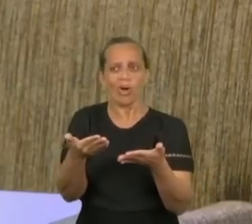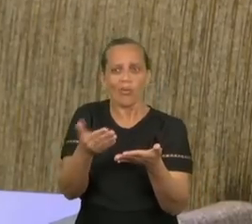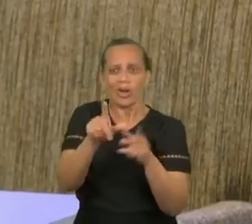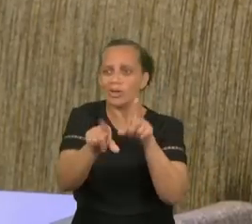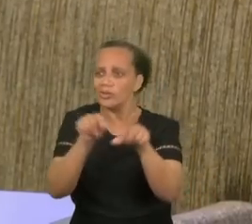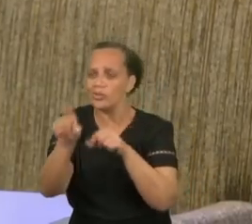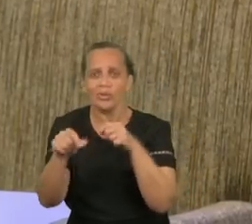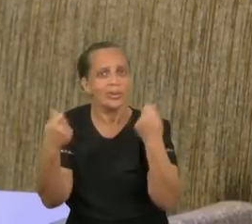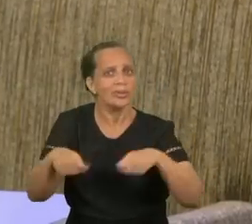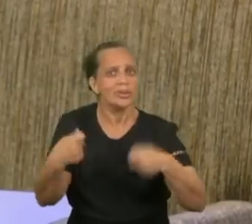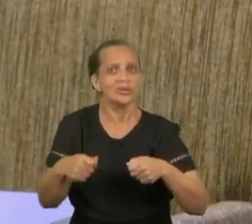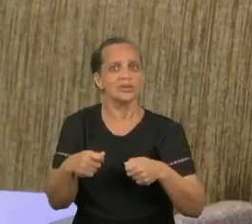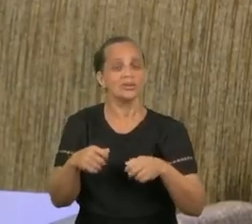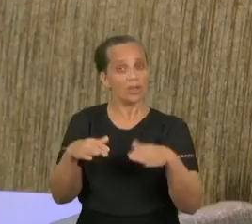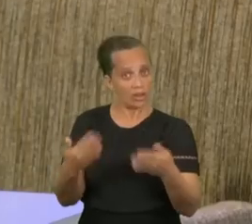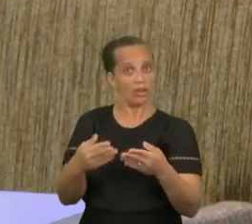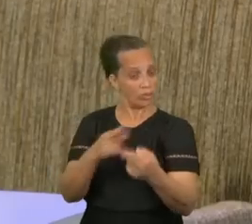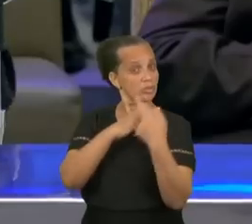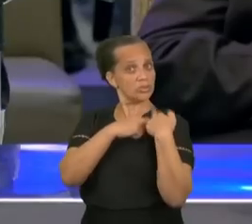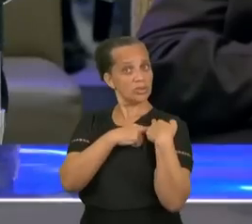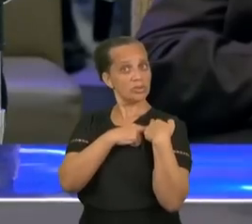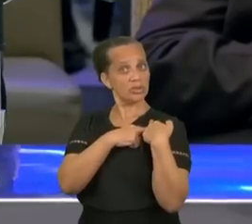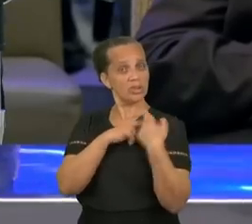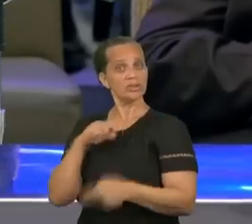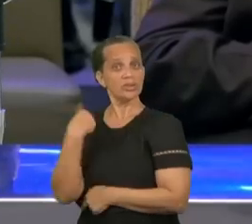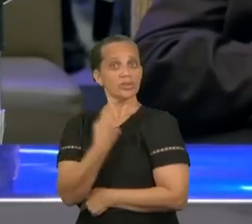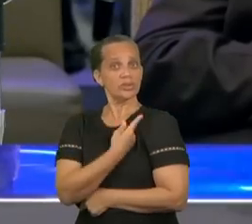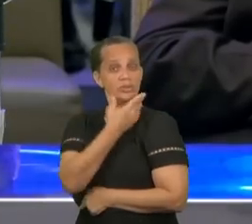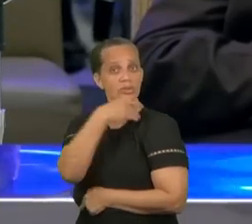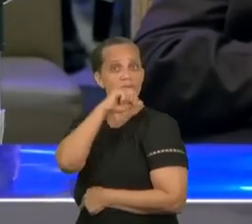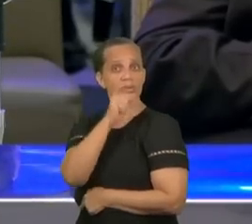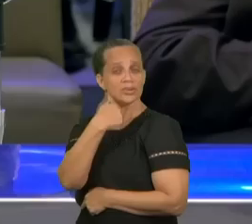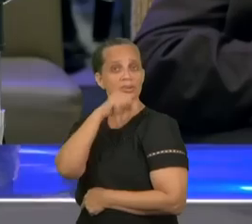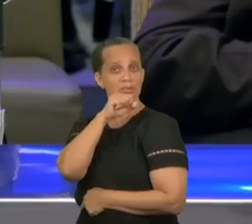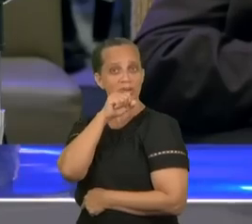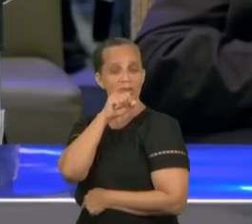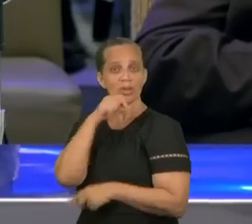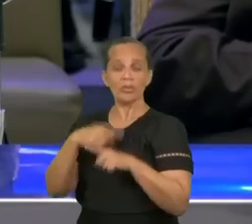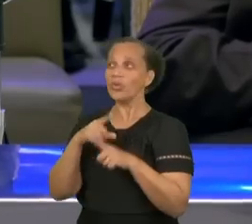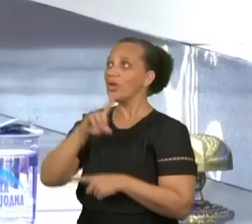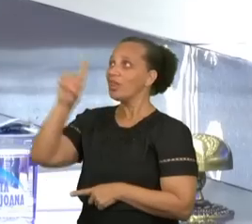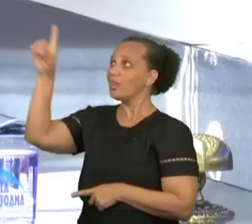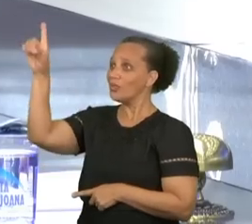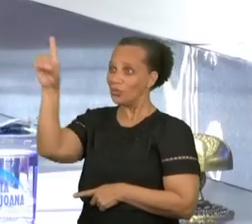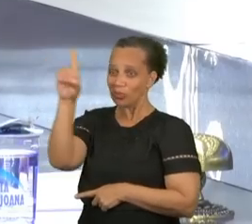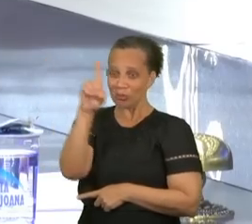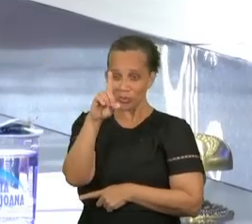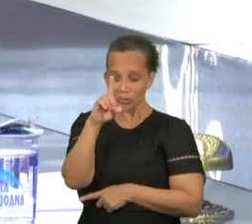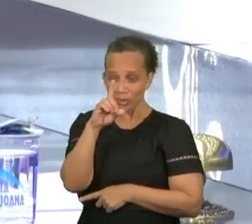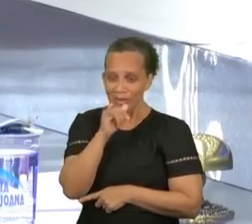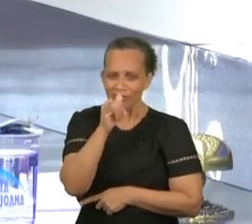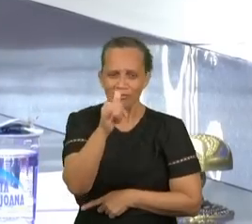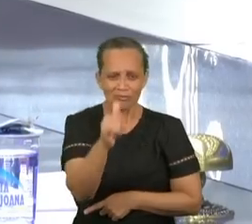que ele deve tomar esse é o papel dos pais não é Deus não vai descer do céu e dizer o